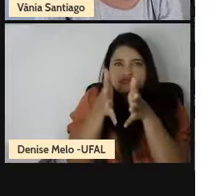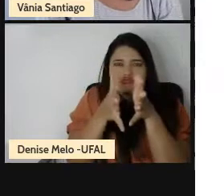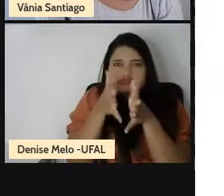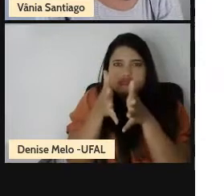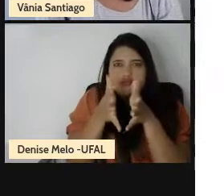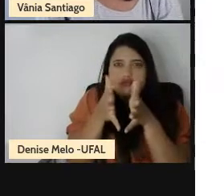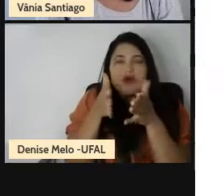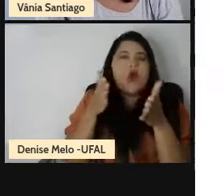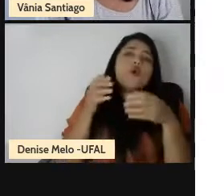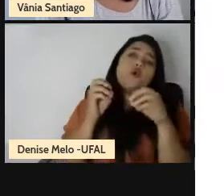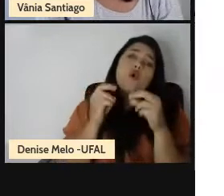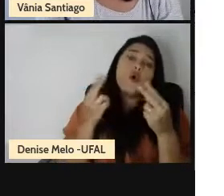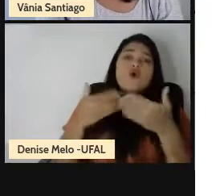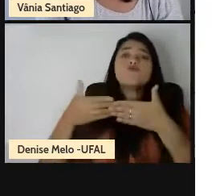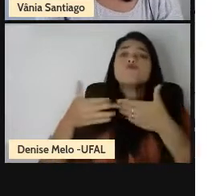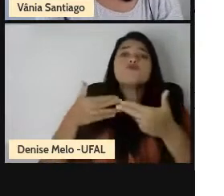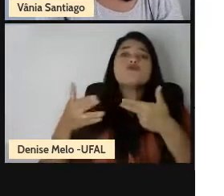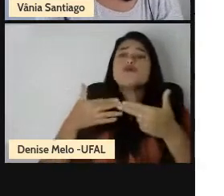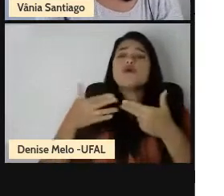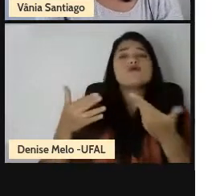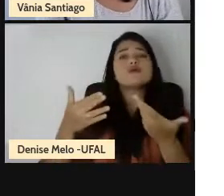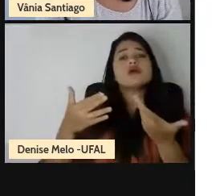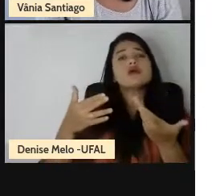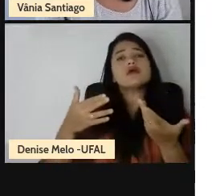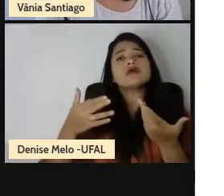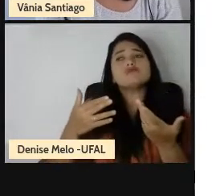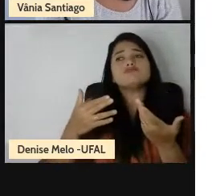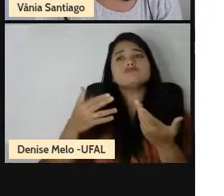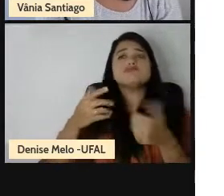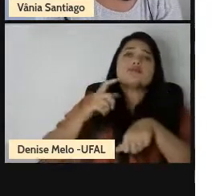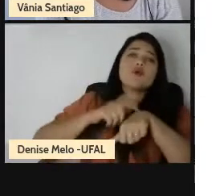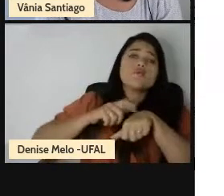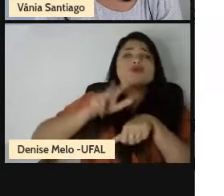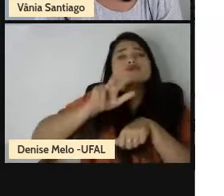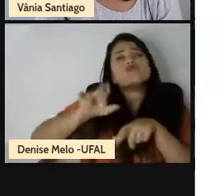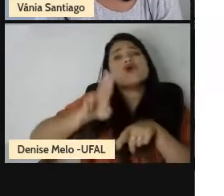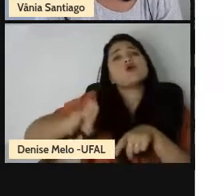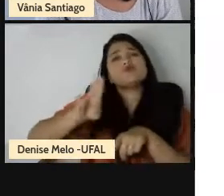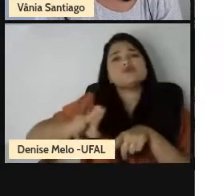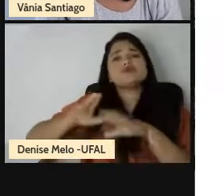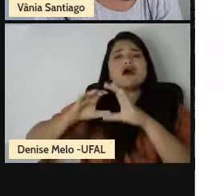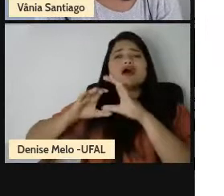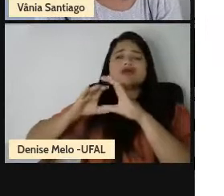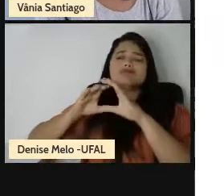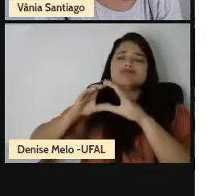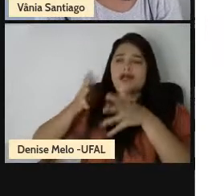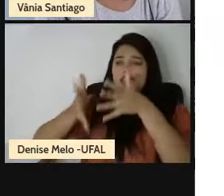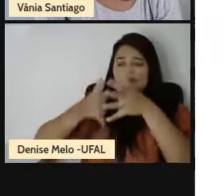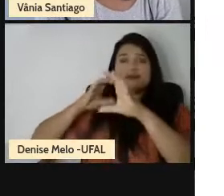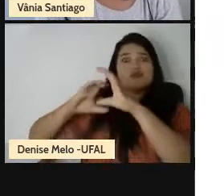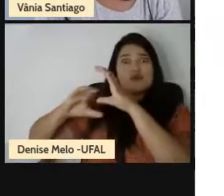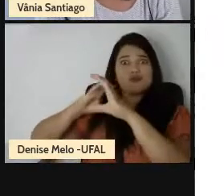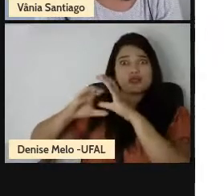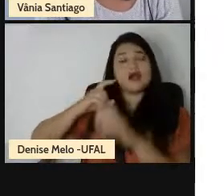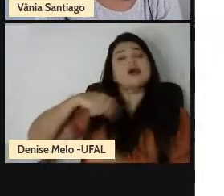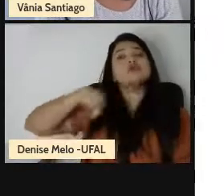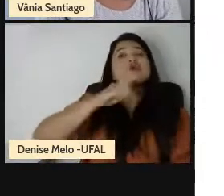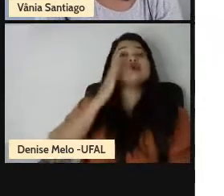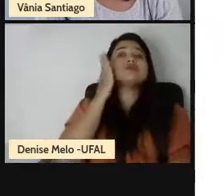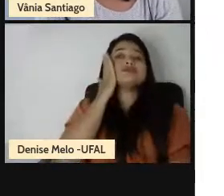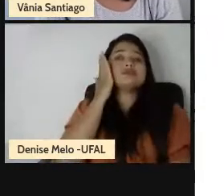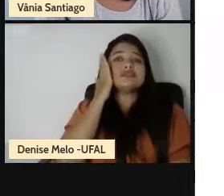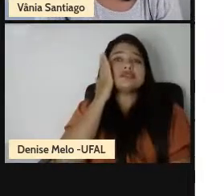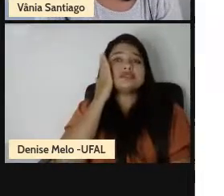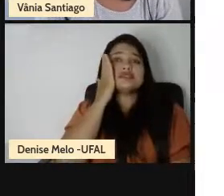qualquer situação em que usa a língua de sinais para se comunicar ou para atender o surdo-cego, a gente entende que ela deve ser uma especialização